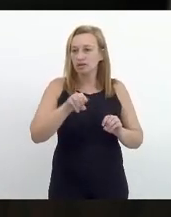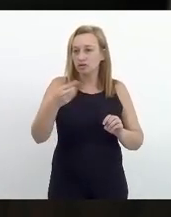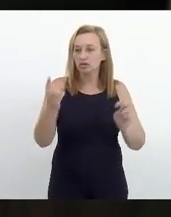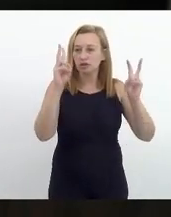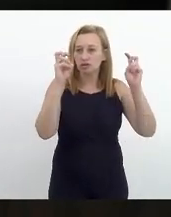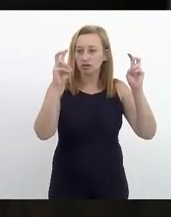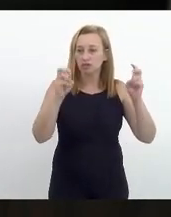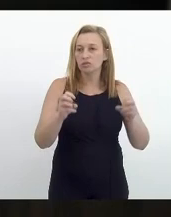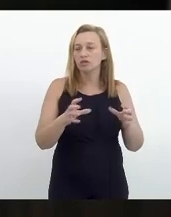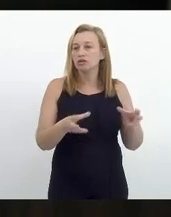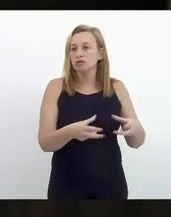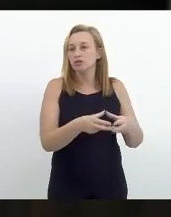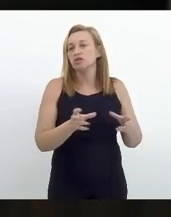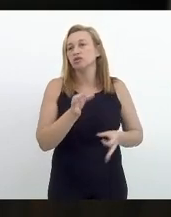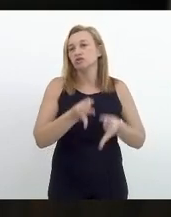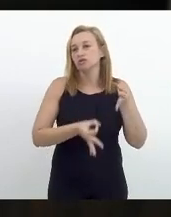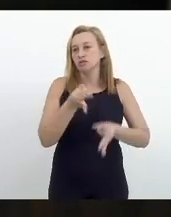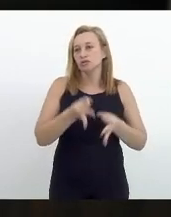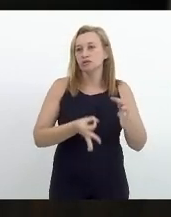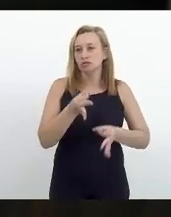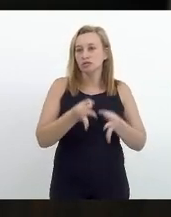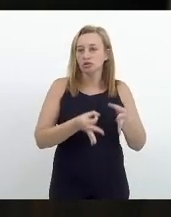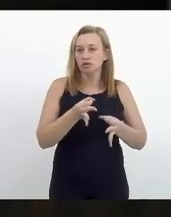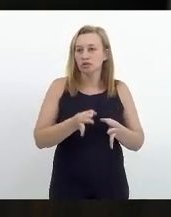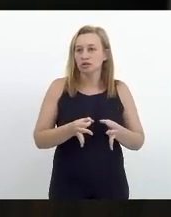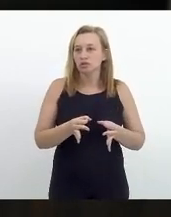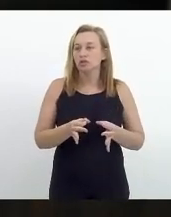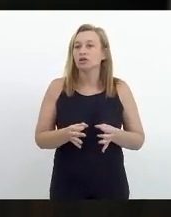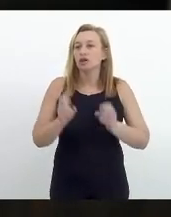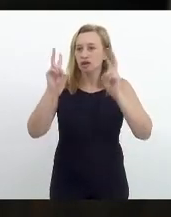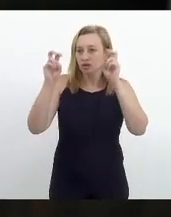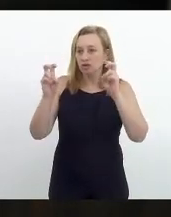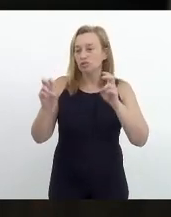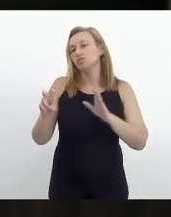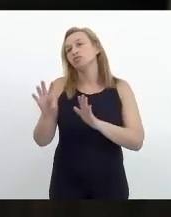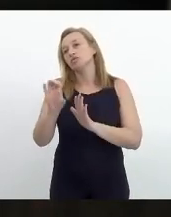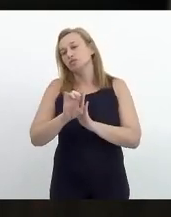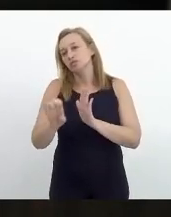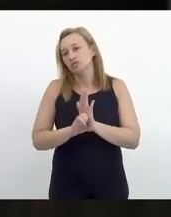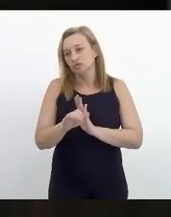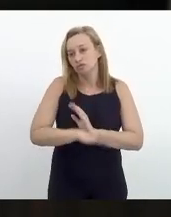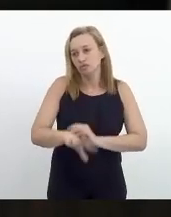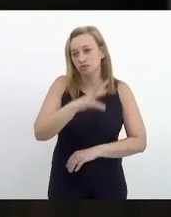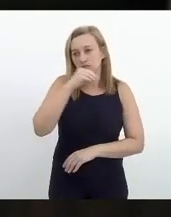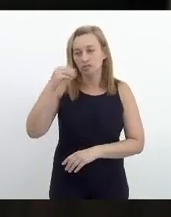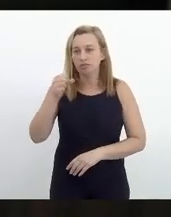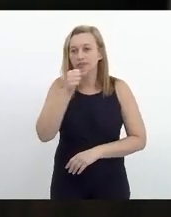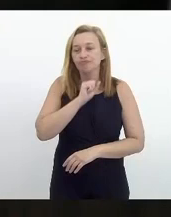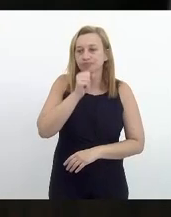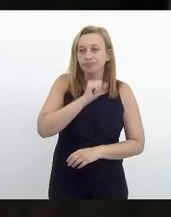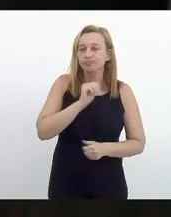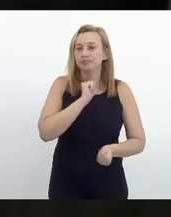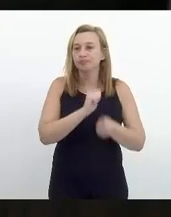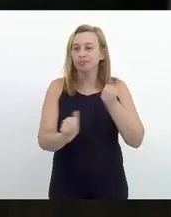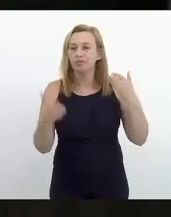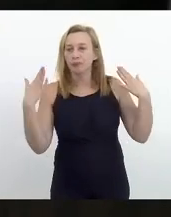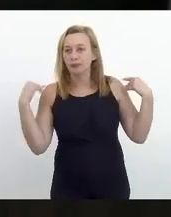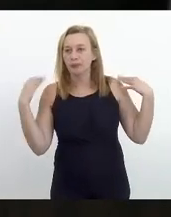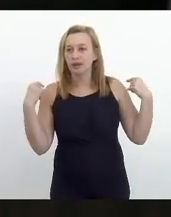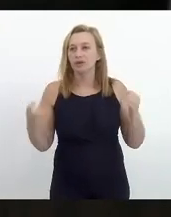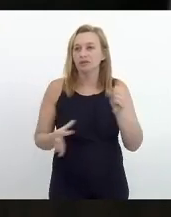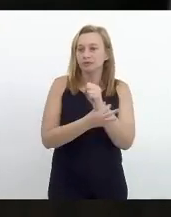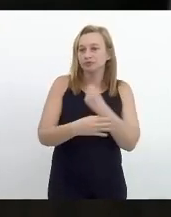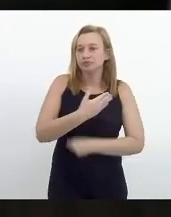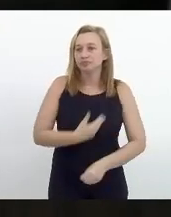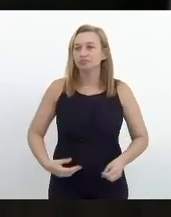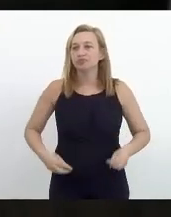de pareceres das comissões de Constituição e Justiça, da Comissão de Assuntos da Criança e Adolescente do Idoso, Comissão de Esporte e Lazer, Segurança